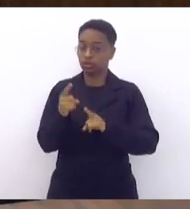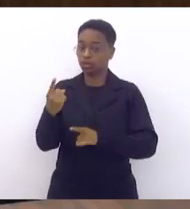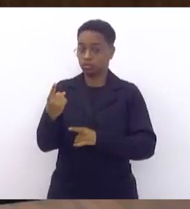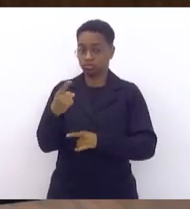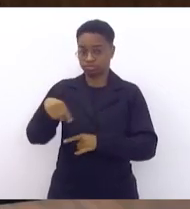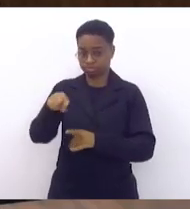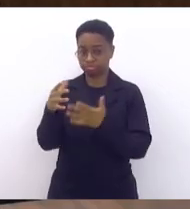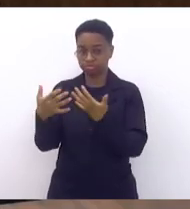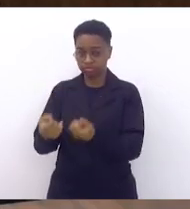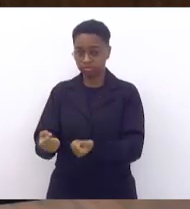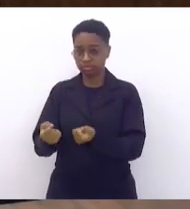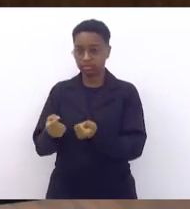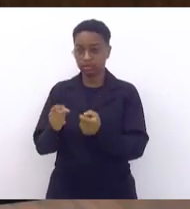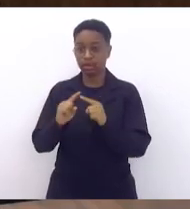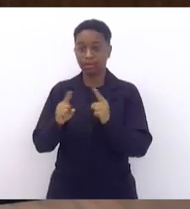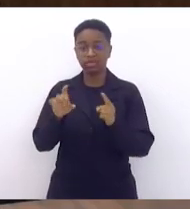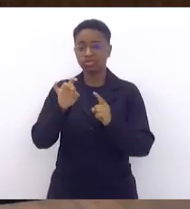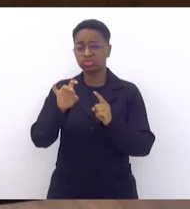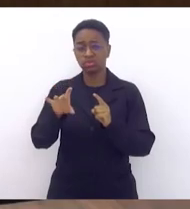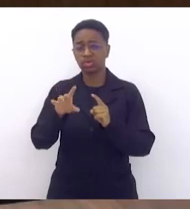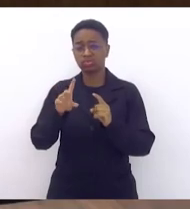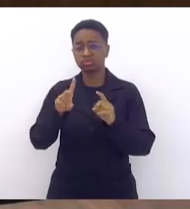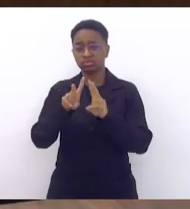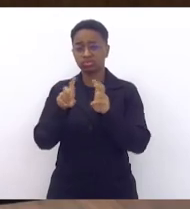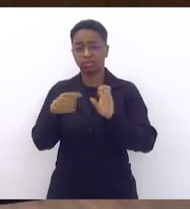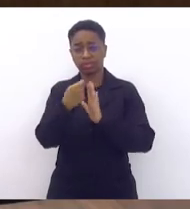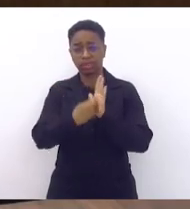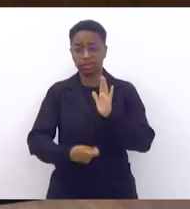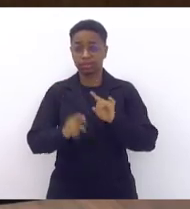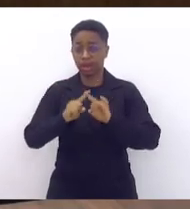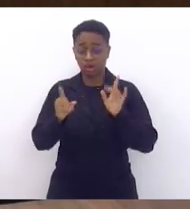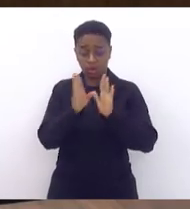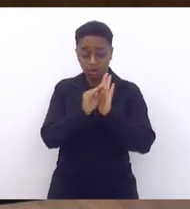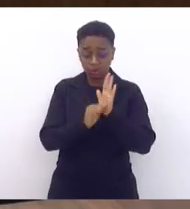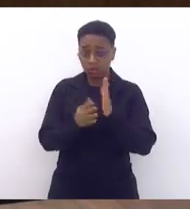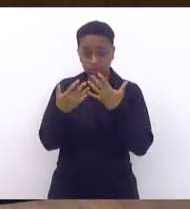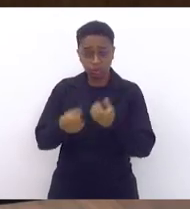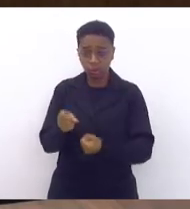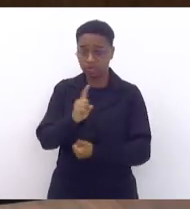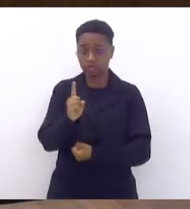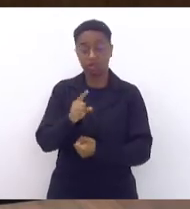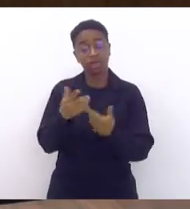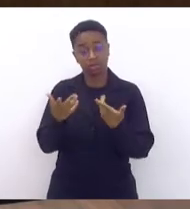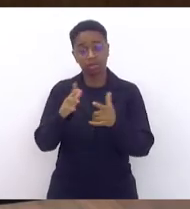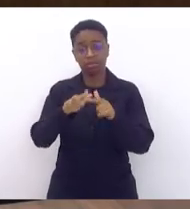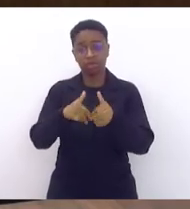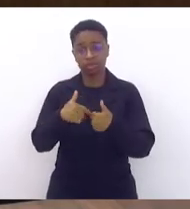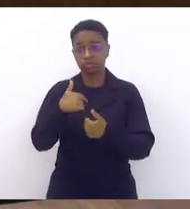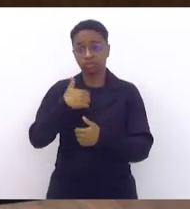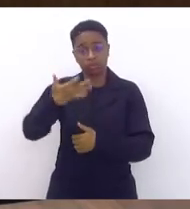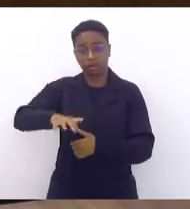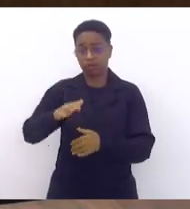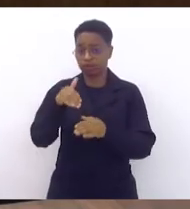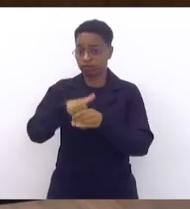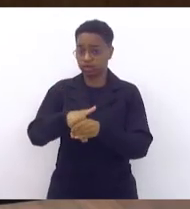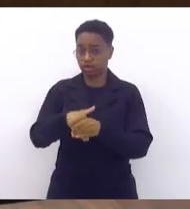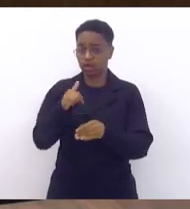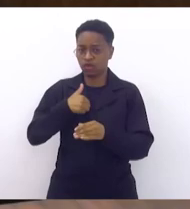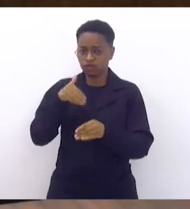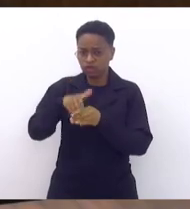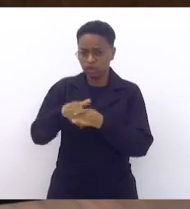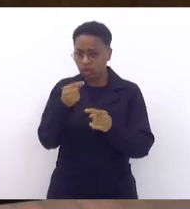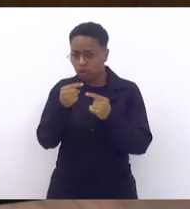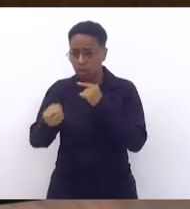aceita, mas era de redação. As de conteúdo não foram aceitas, por isso eu me abstive. É importante dizer, eu não votei contra o